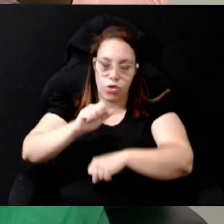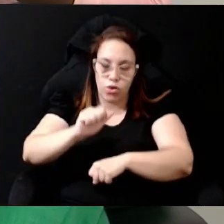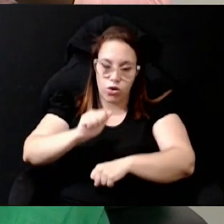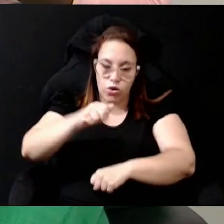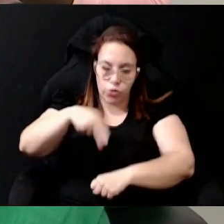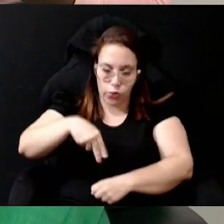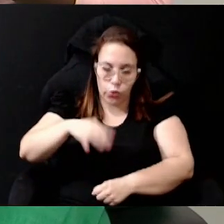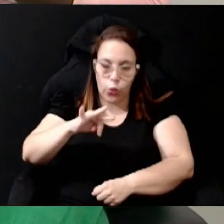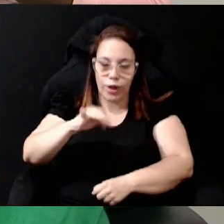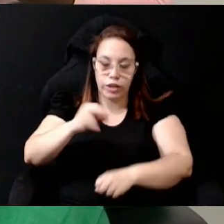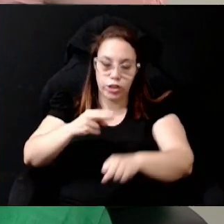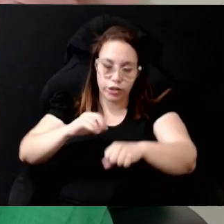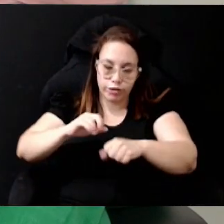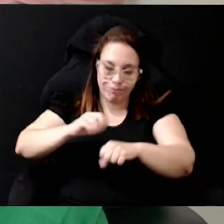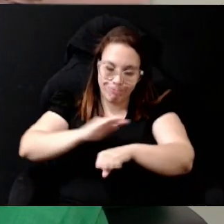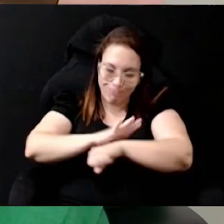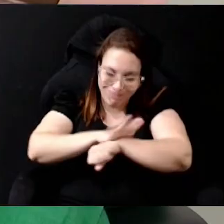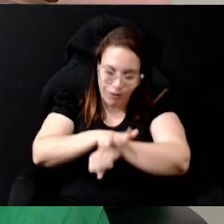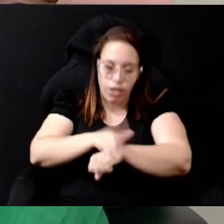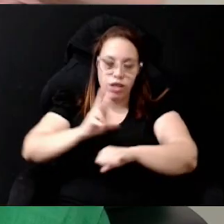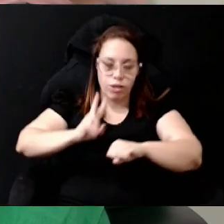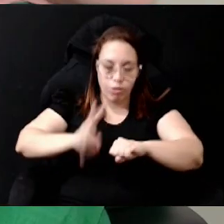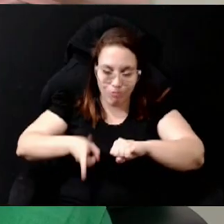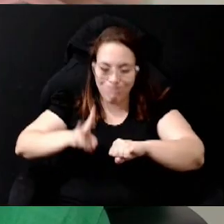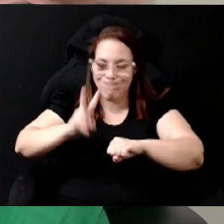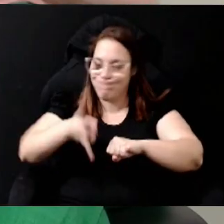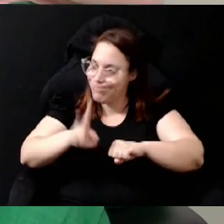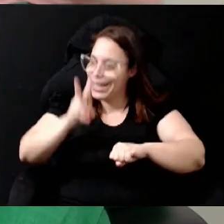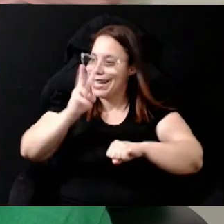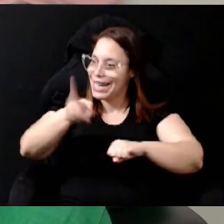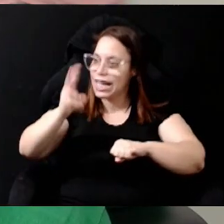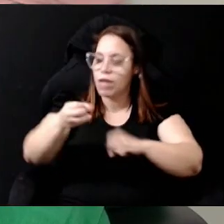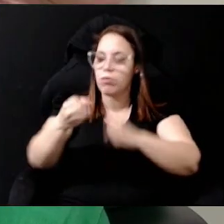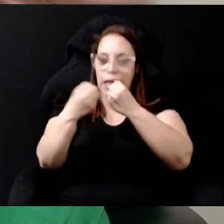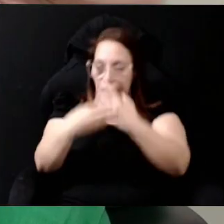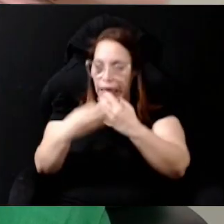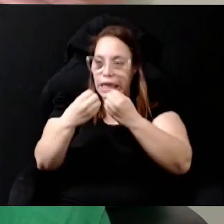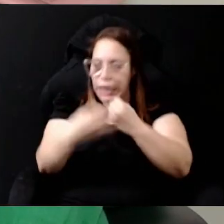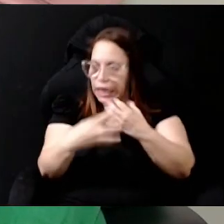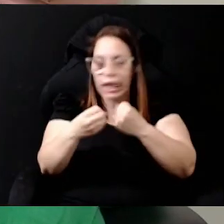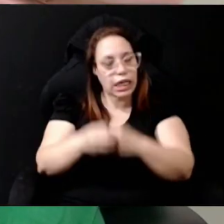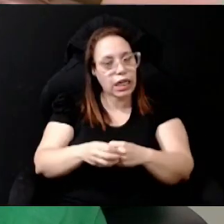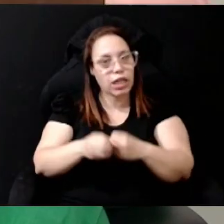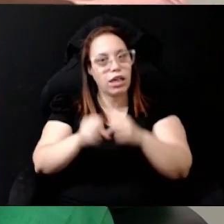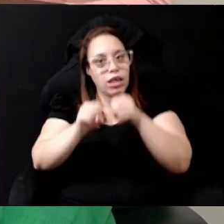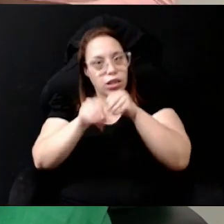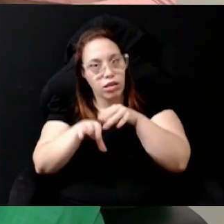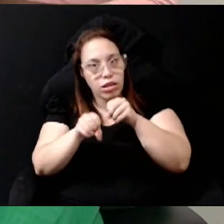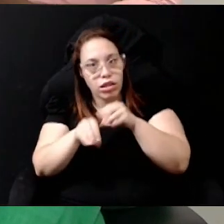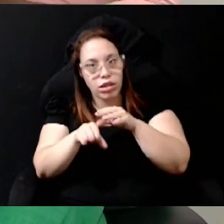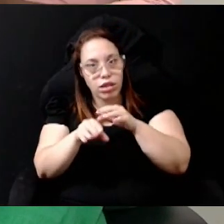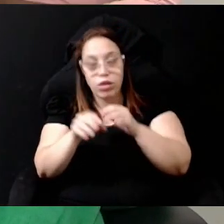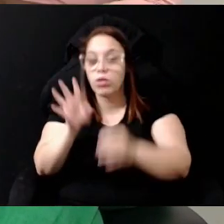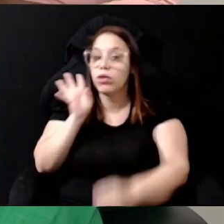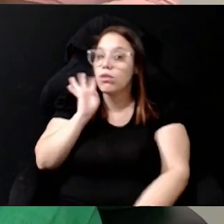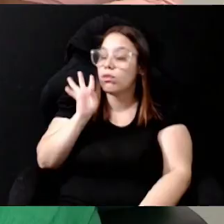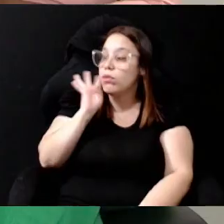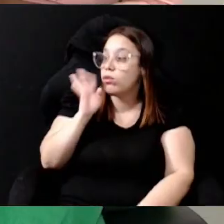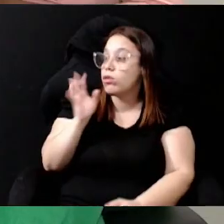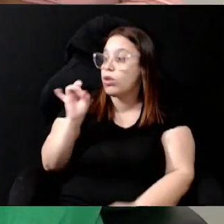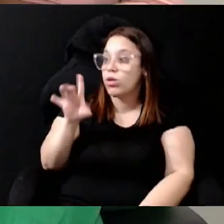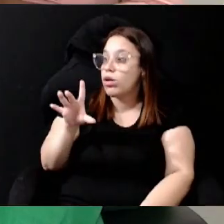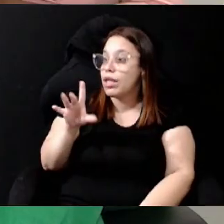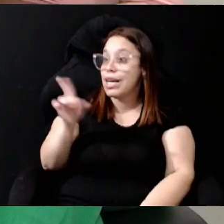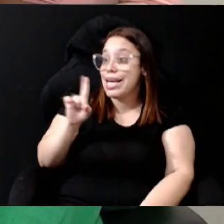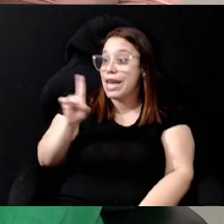esse caminhar do antirracismo tem que ser constante. O racismo se reinventa, o antirracismo vai atrás também, se reinventando. Tem até um ditado que eu